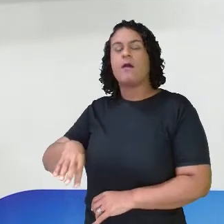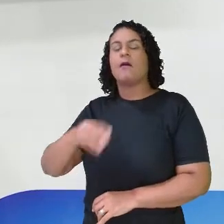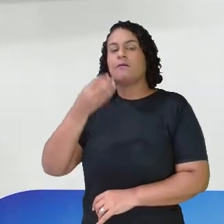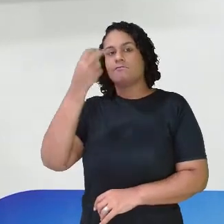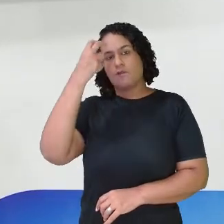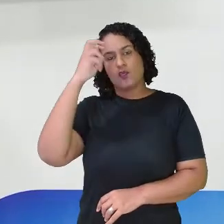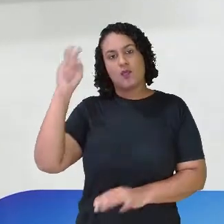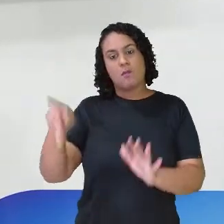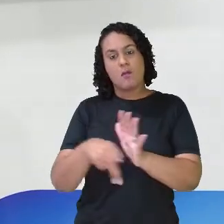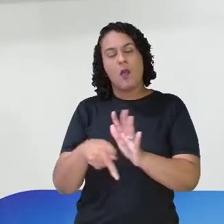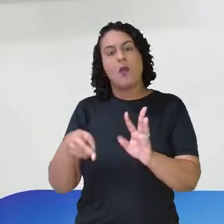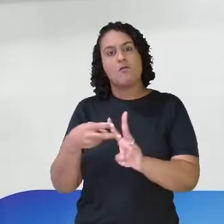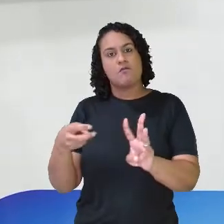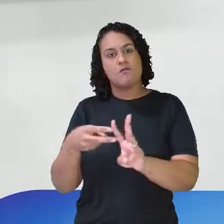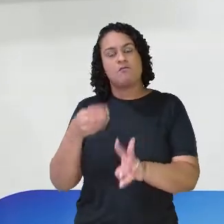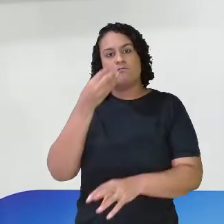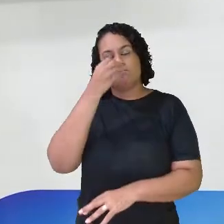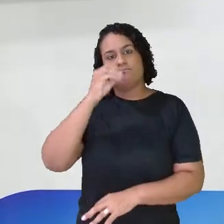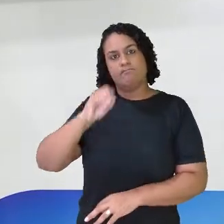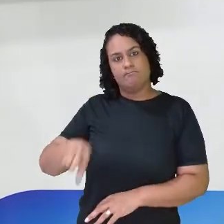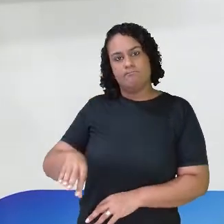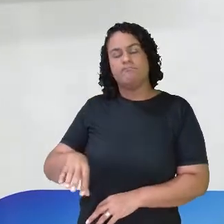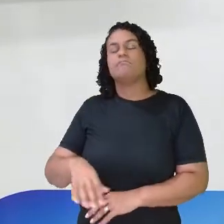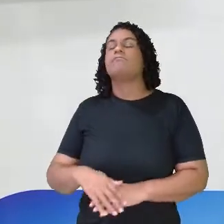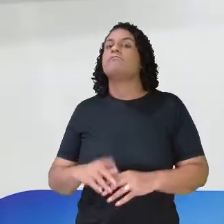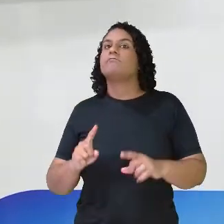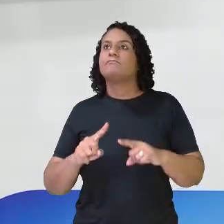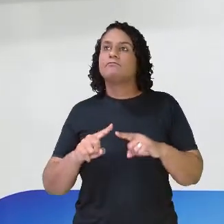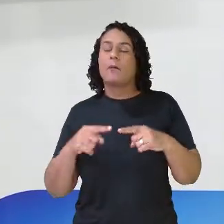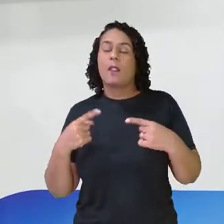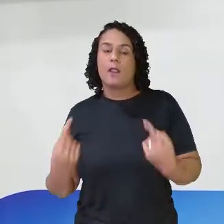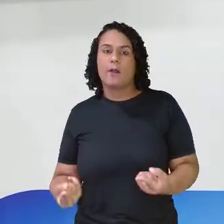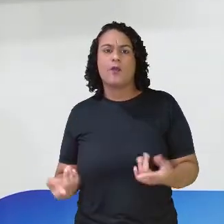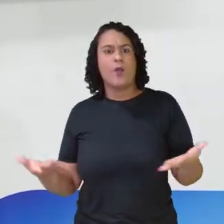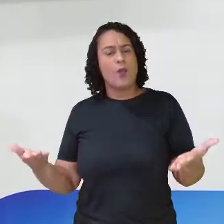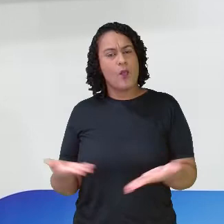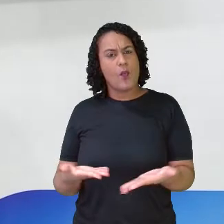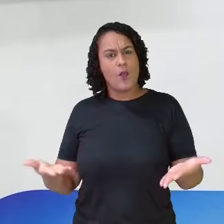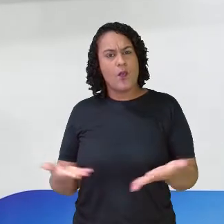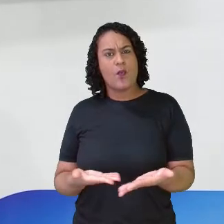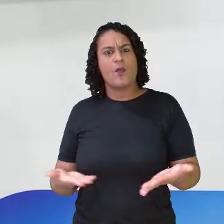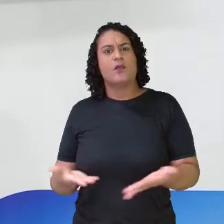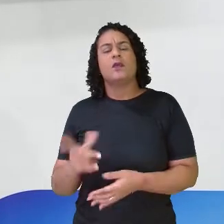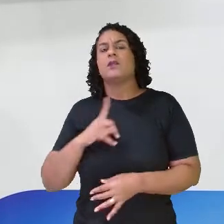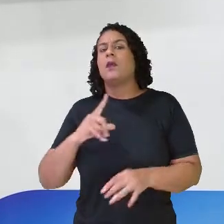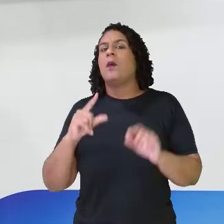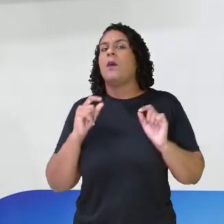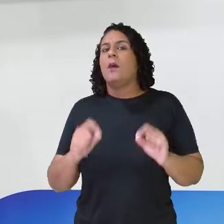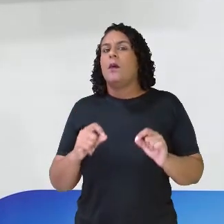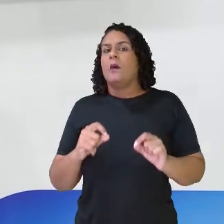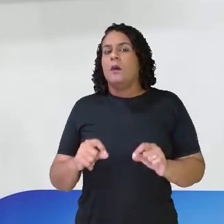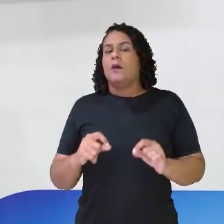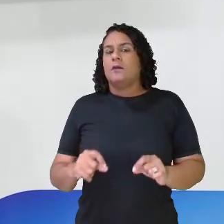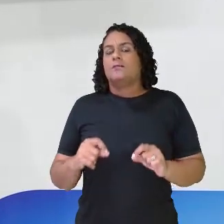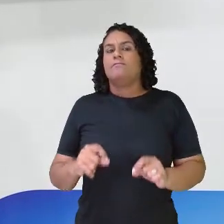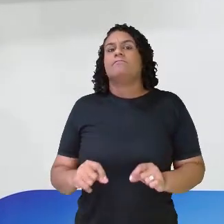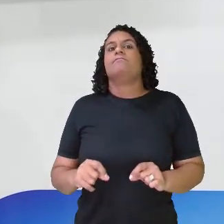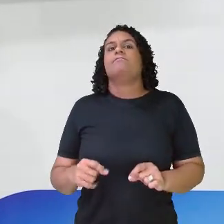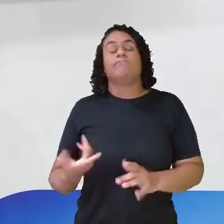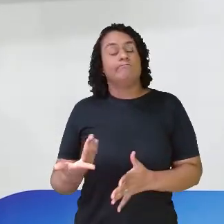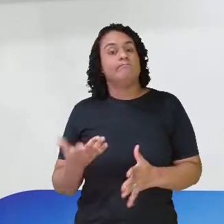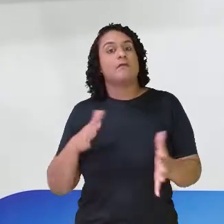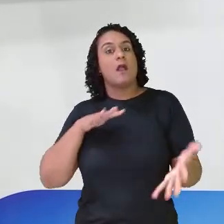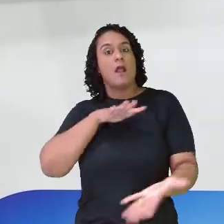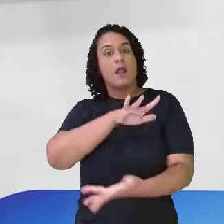pouco, uma forma mais reduzida, né? Porque hoje a gente tem, vamos dizer assim, as questões da